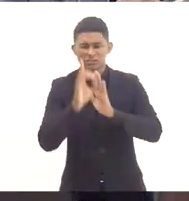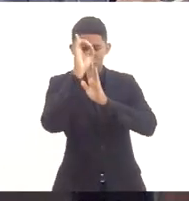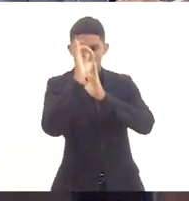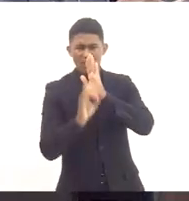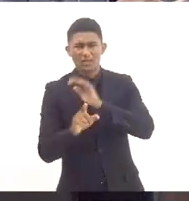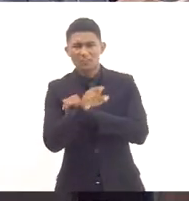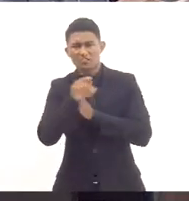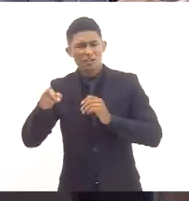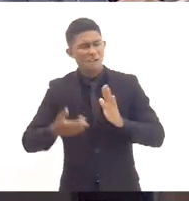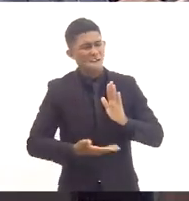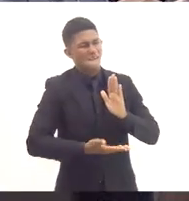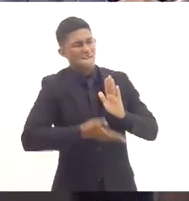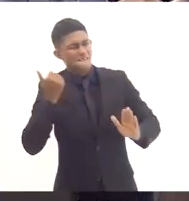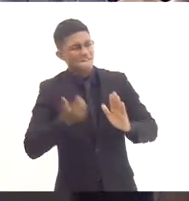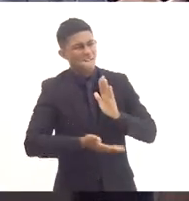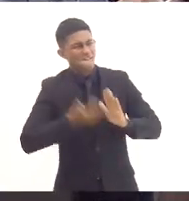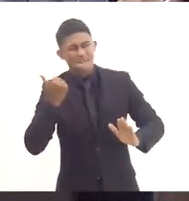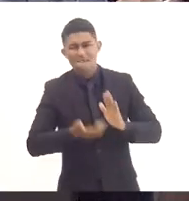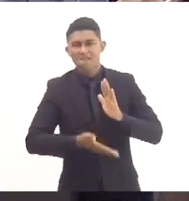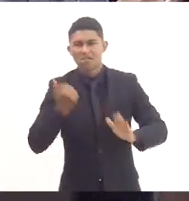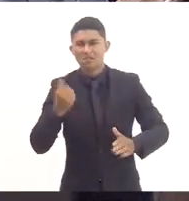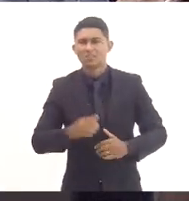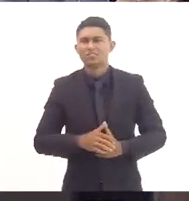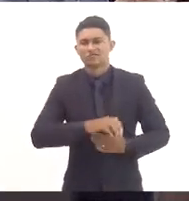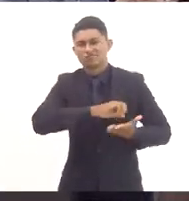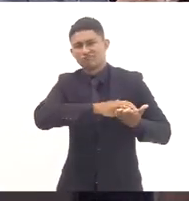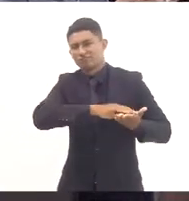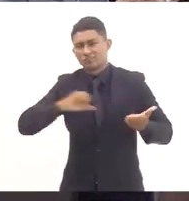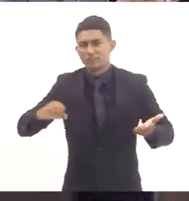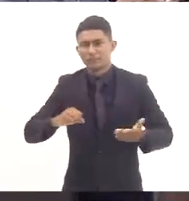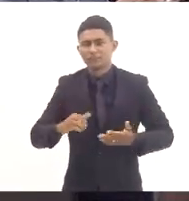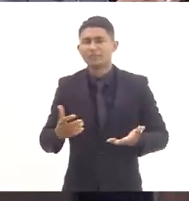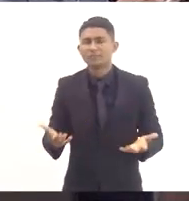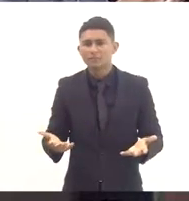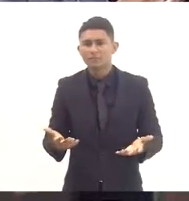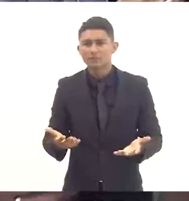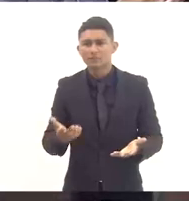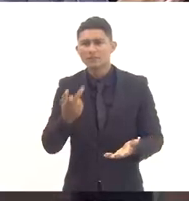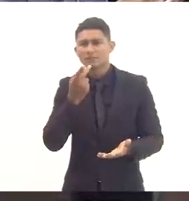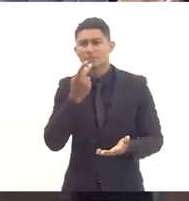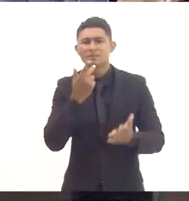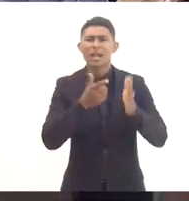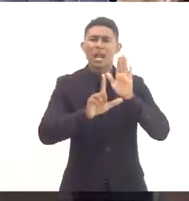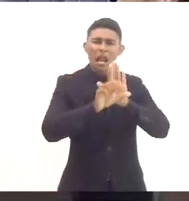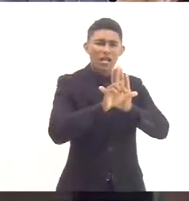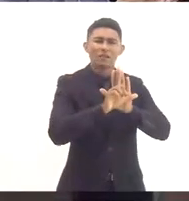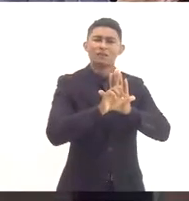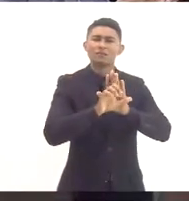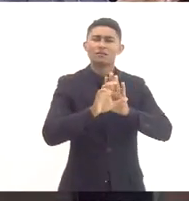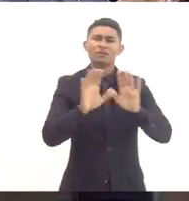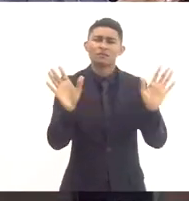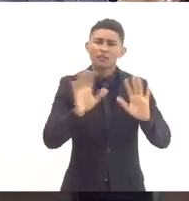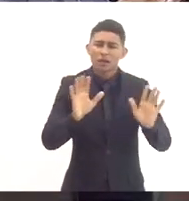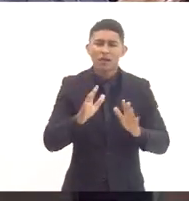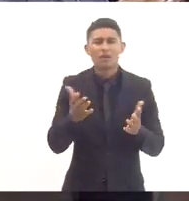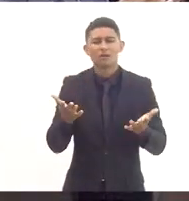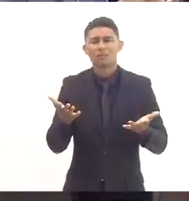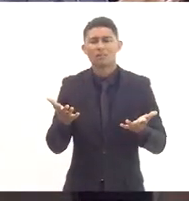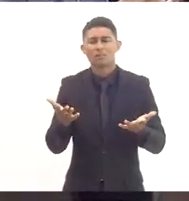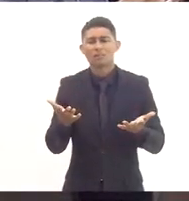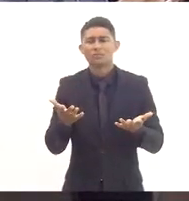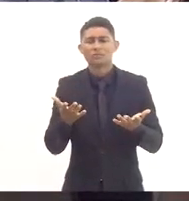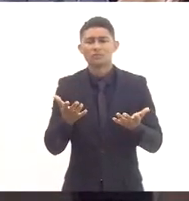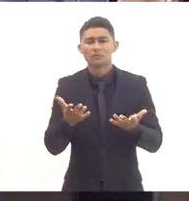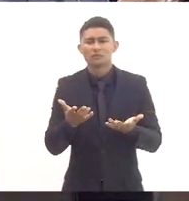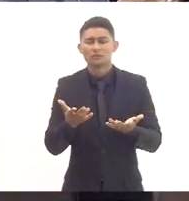os seus direitos constitucionais e o número de tô falando nas livre deficiente Não não precisa de específico